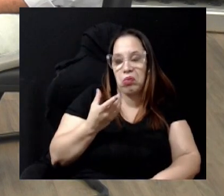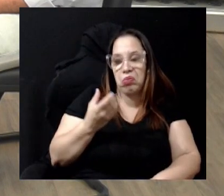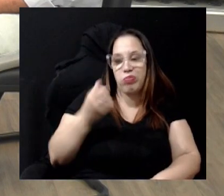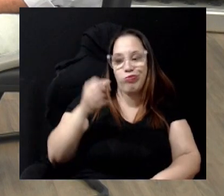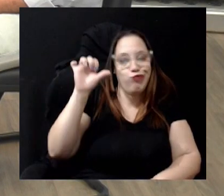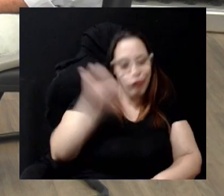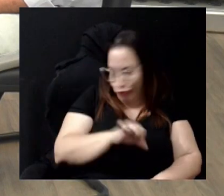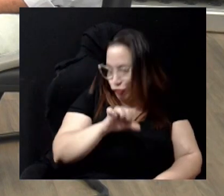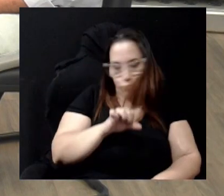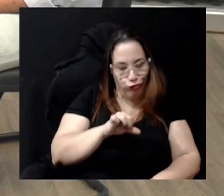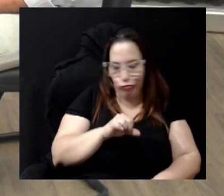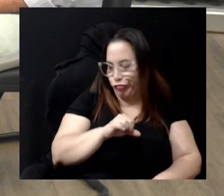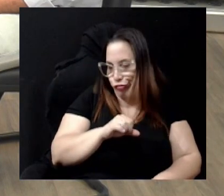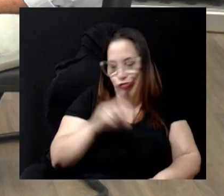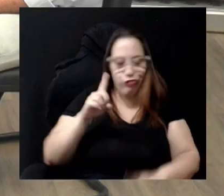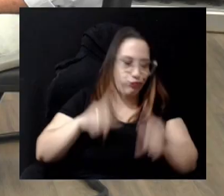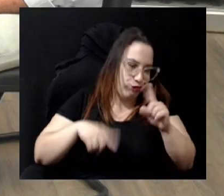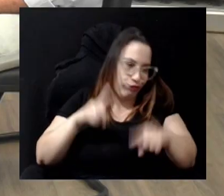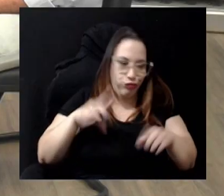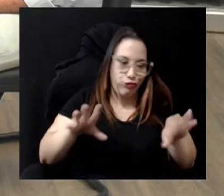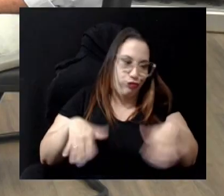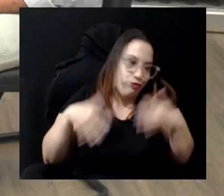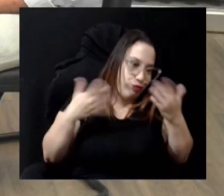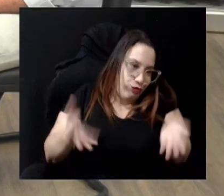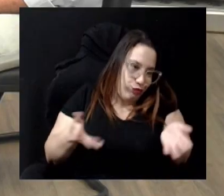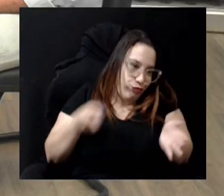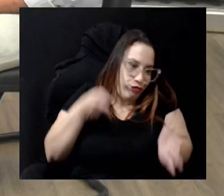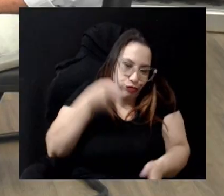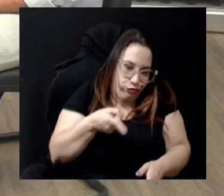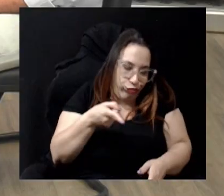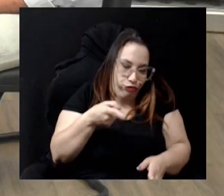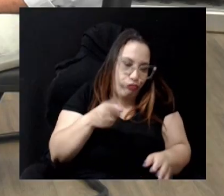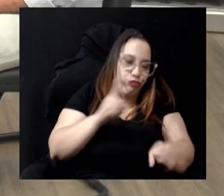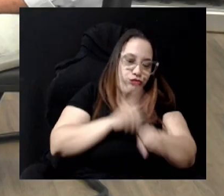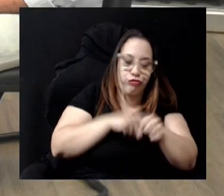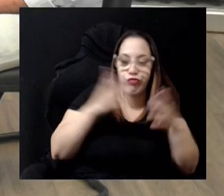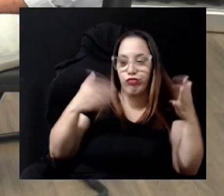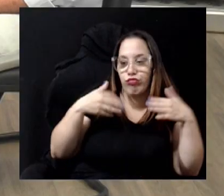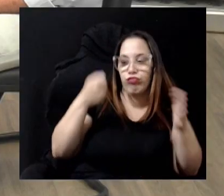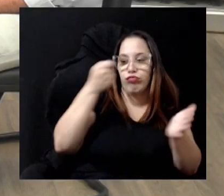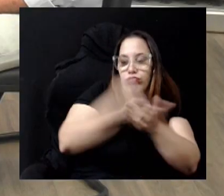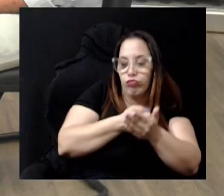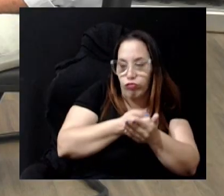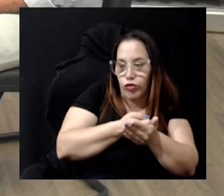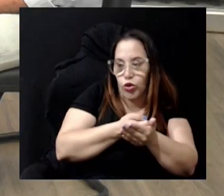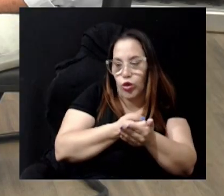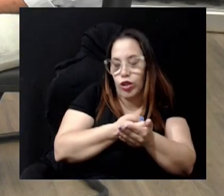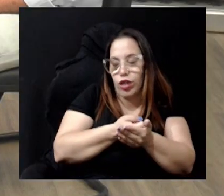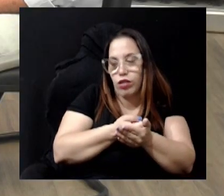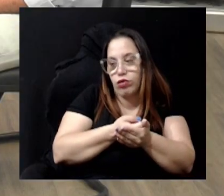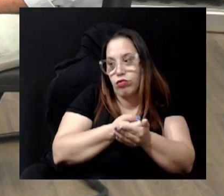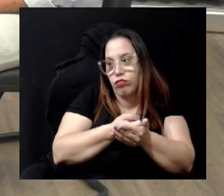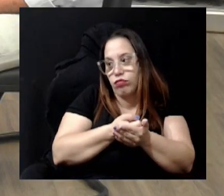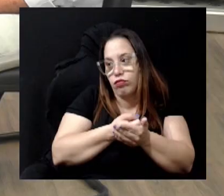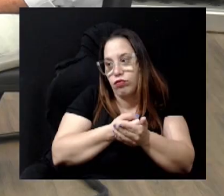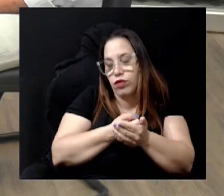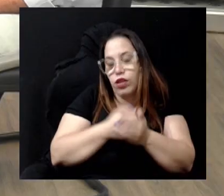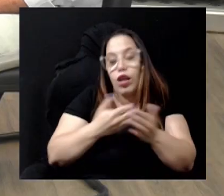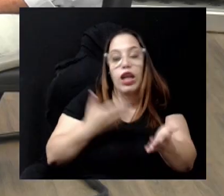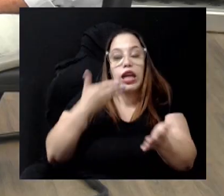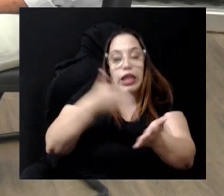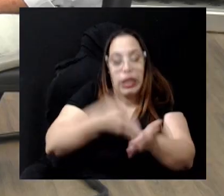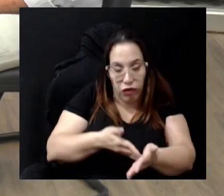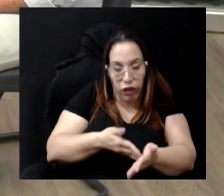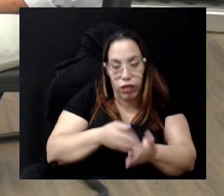negativo, dependendo da forma que esse horário de verão seja implantado, né? Se é que será implantado.